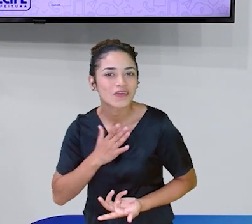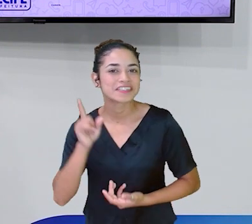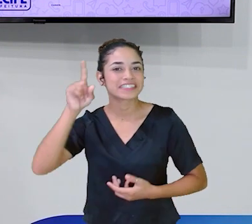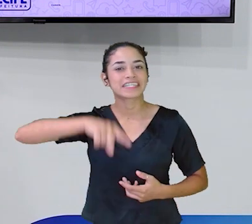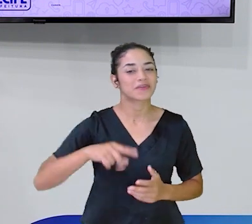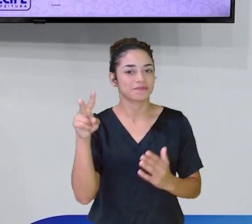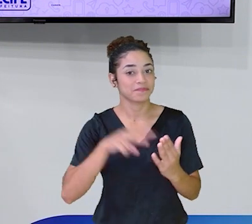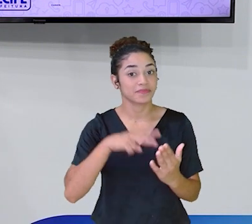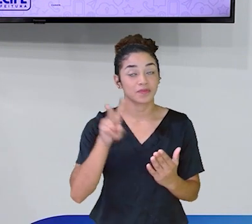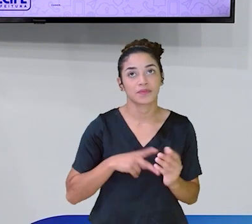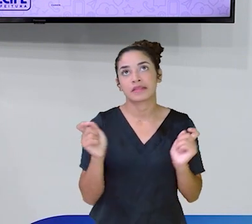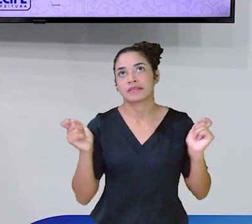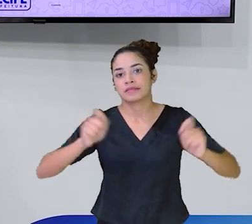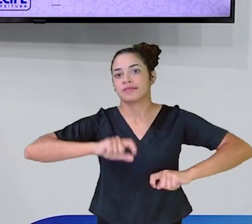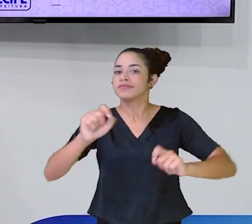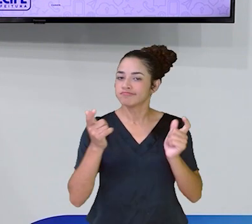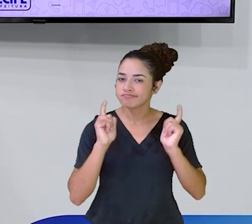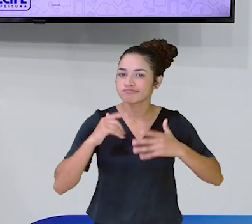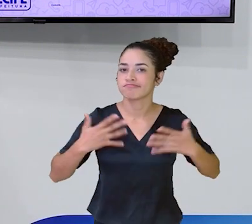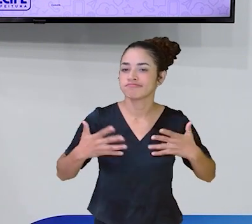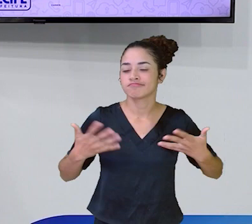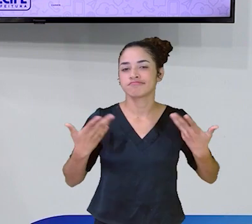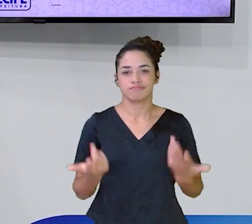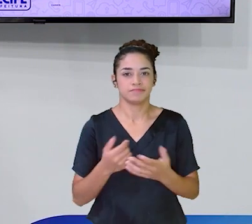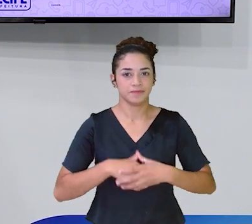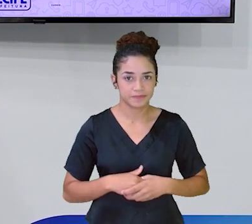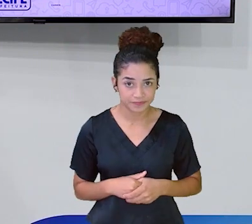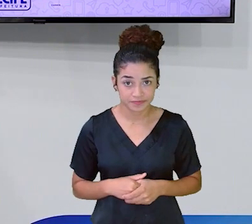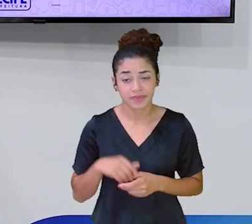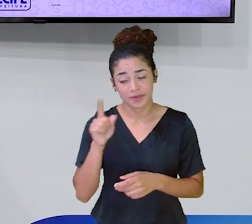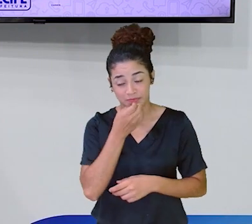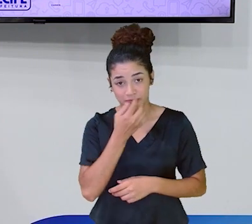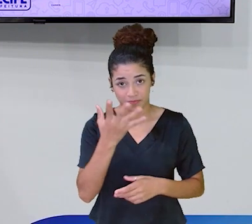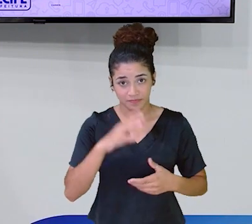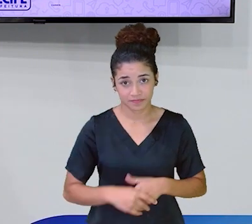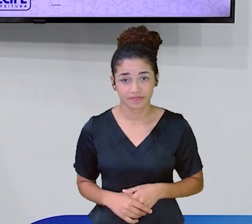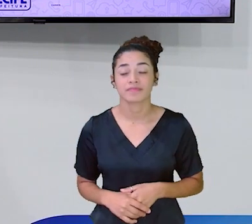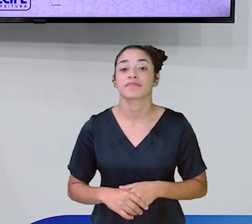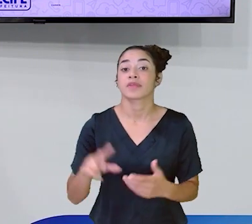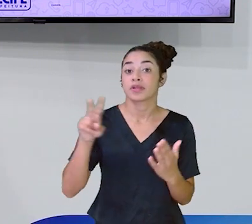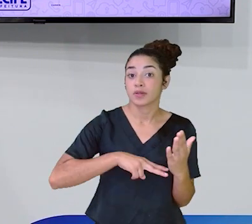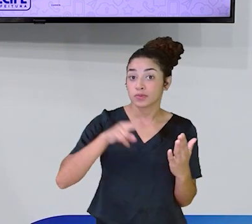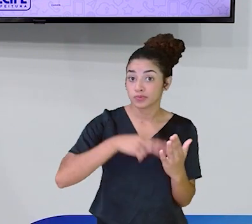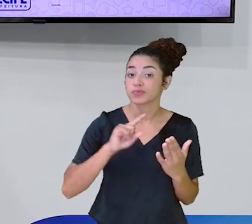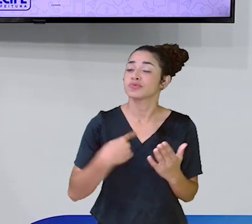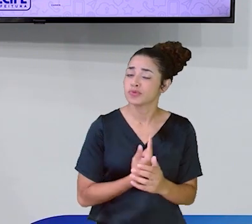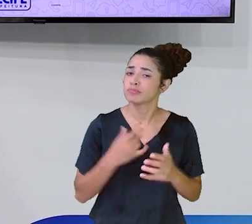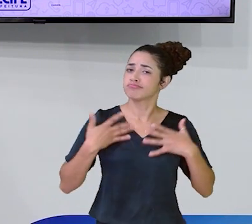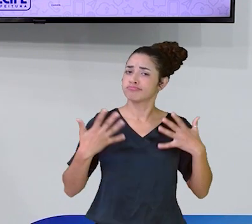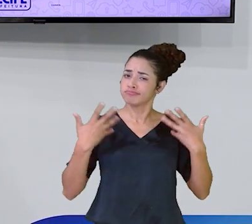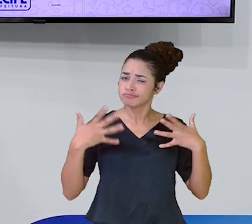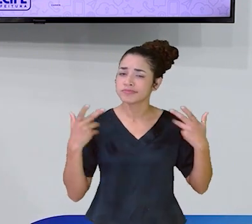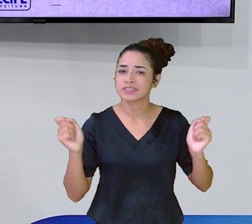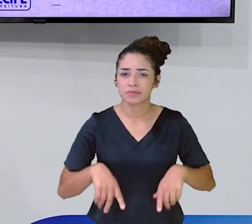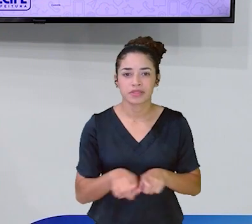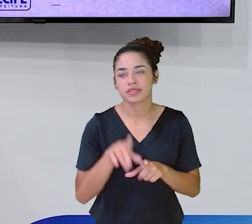leitura aí que dá para você se divertir, para se distrair, é divertido. Leitura, a gente também se diverte, não é